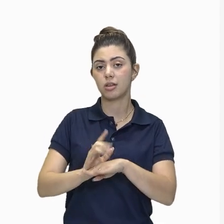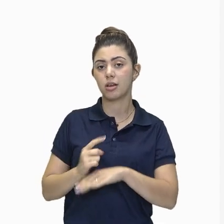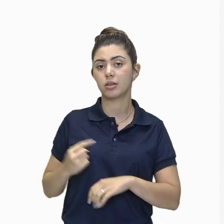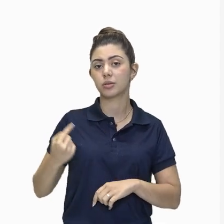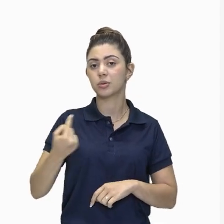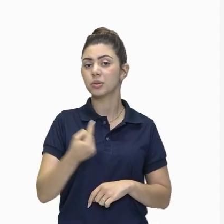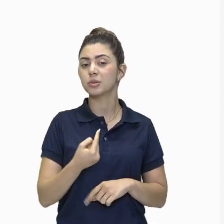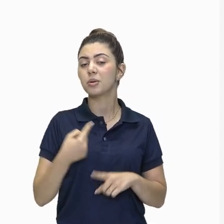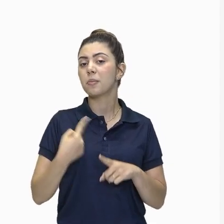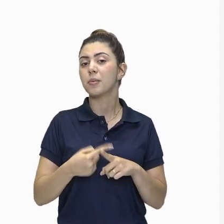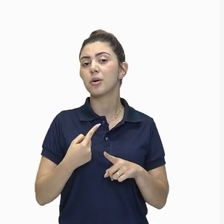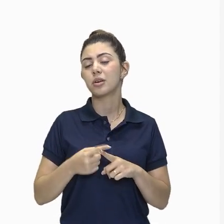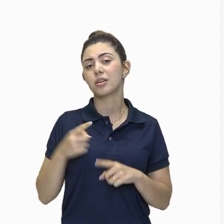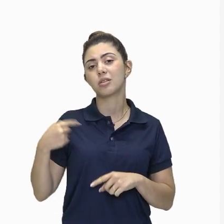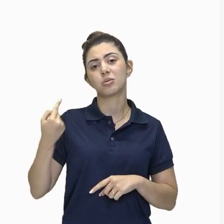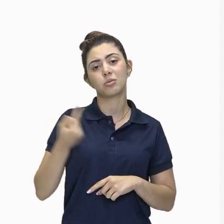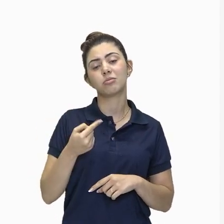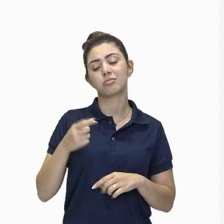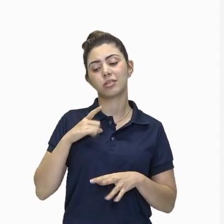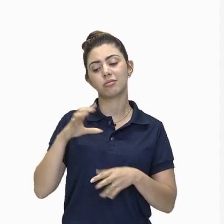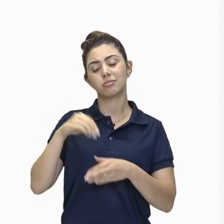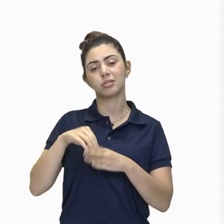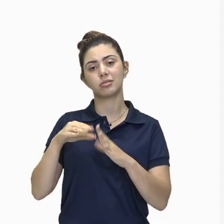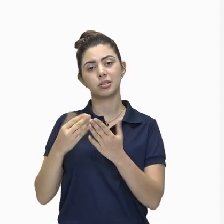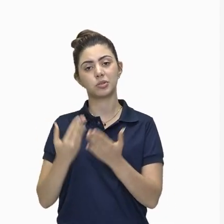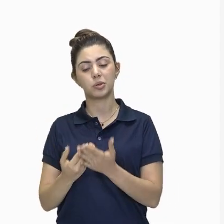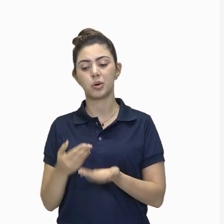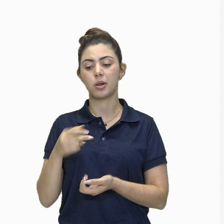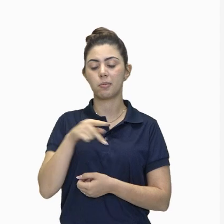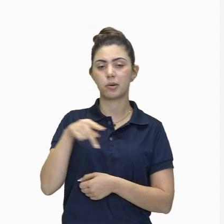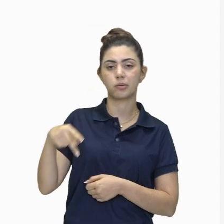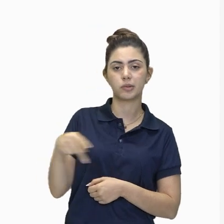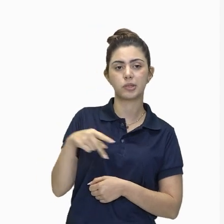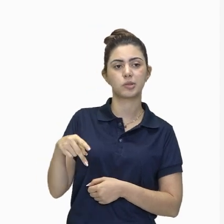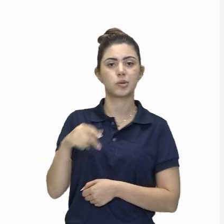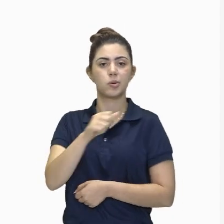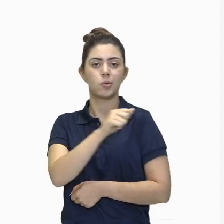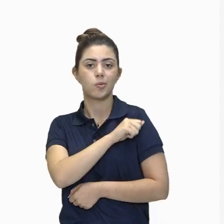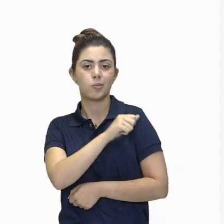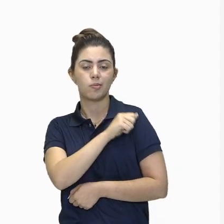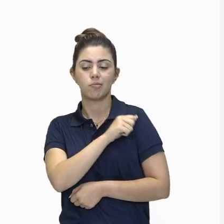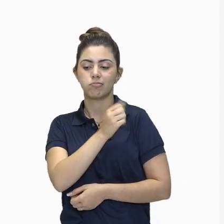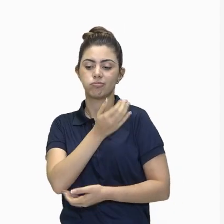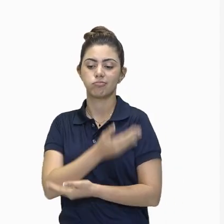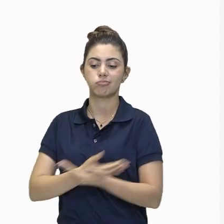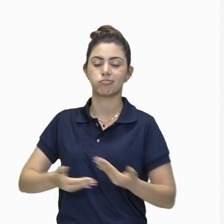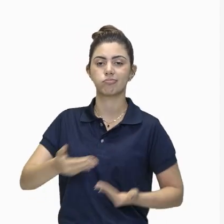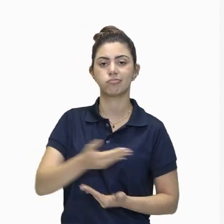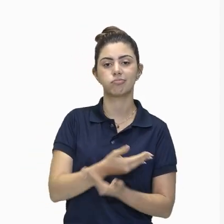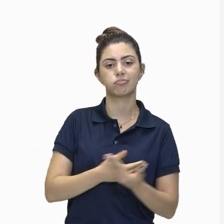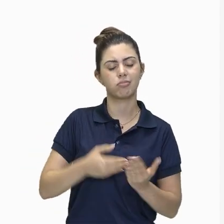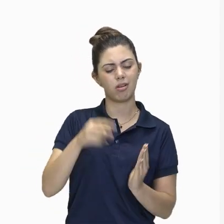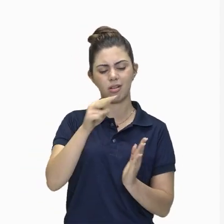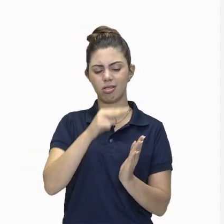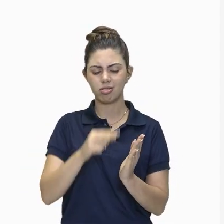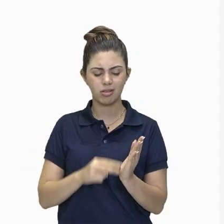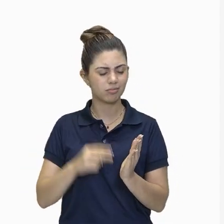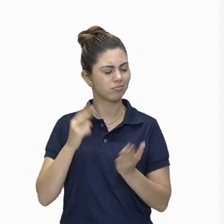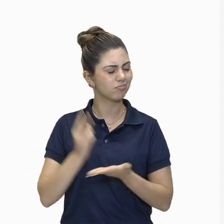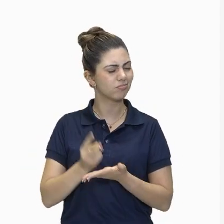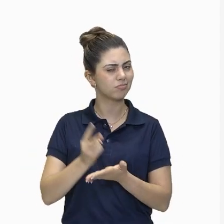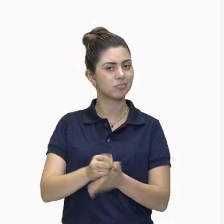nós estamos na escola, como professores, como estudantes, sempre lendo, e a educação é